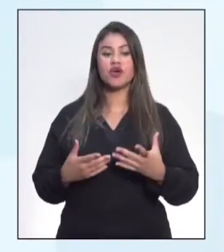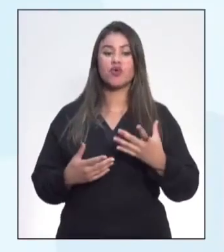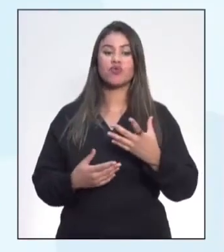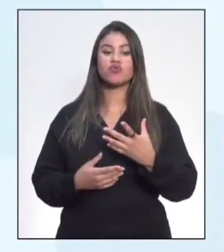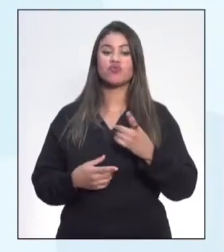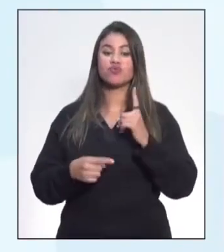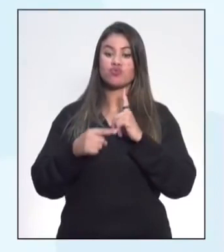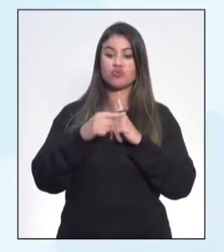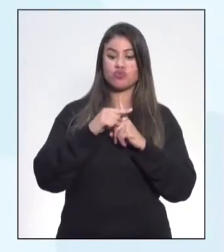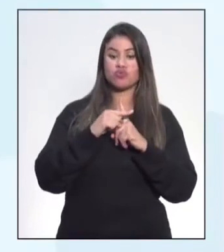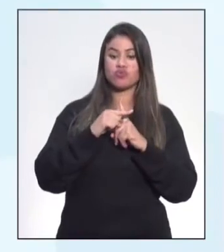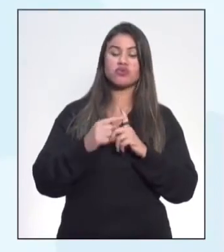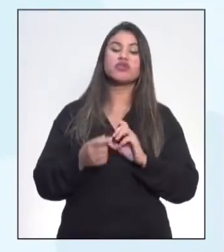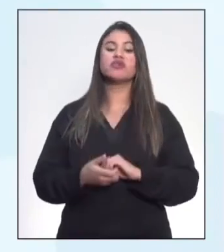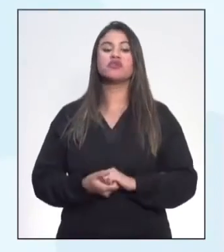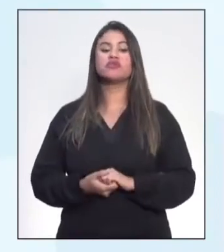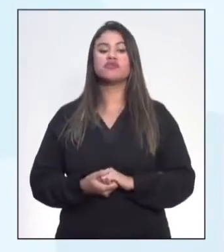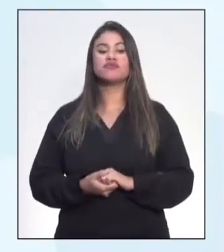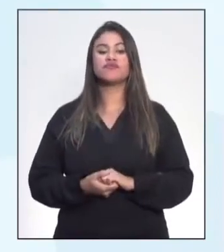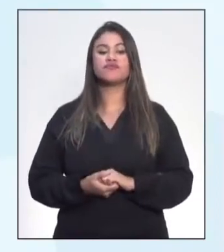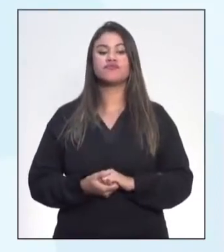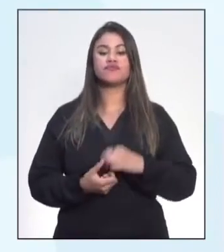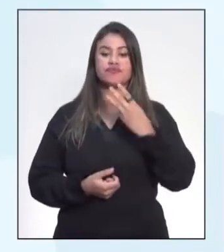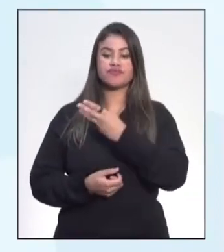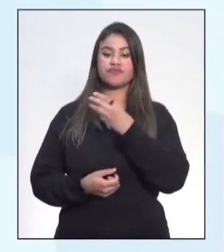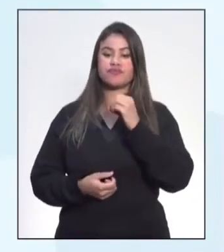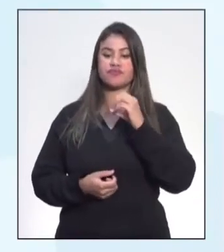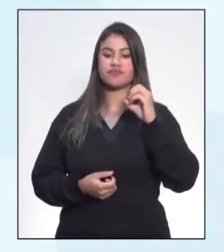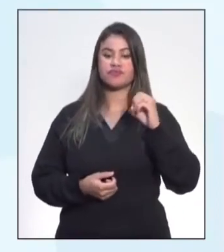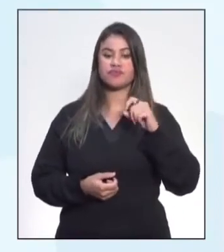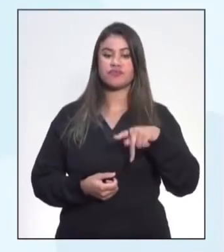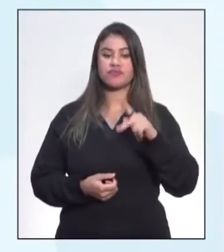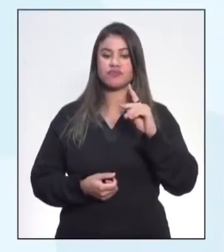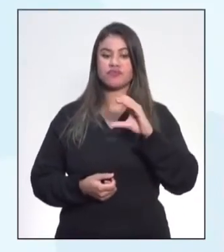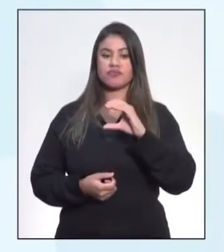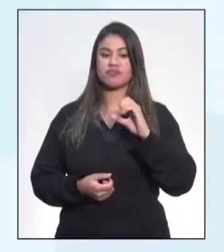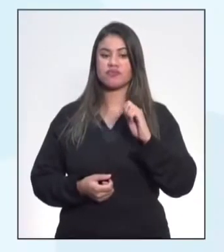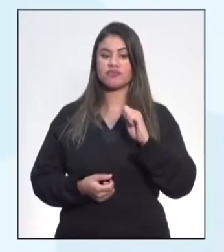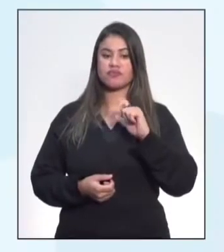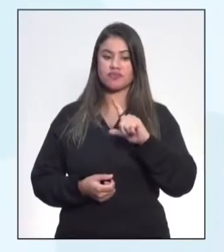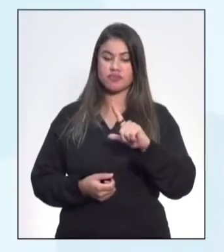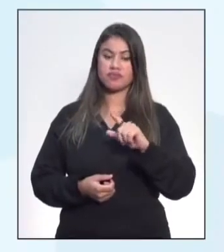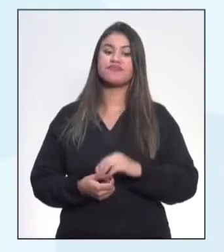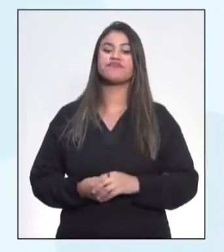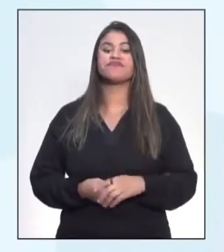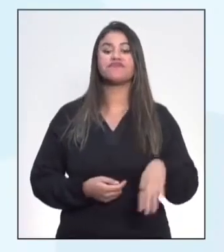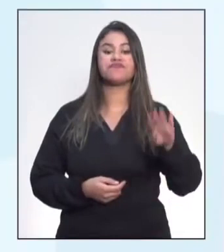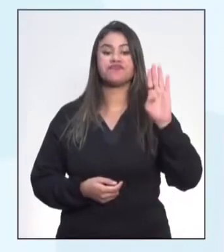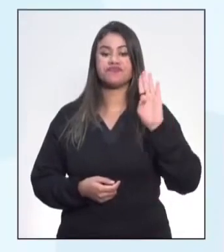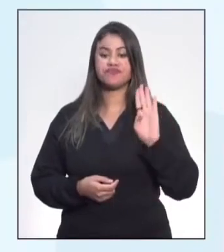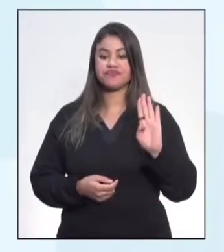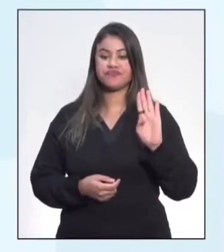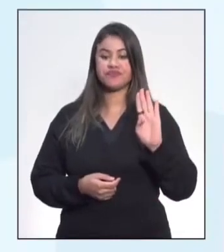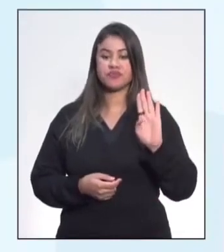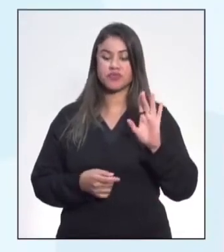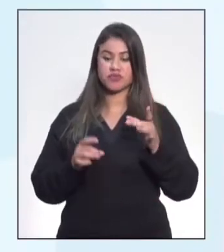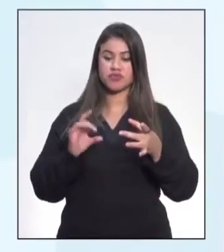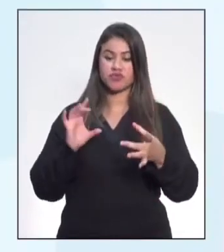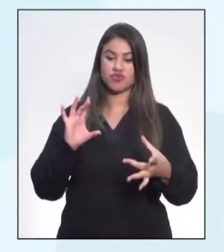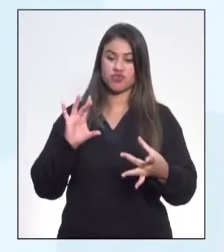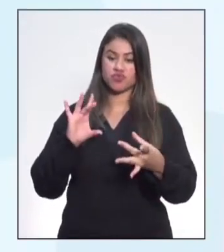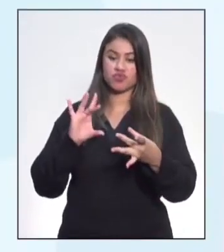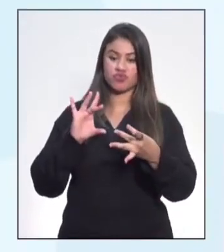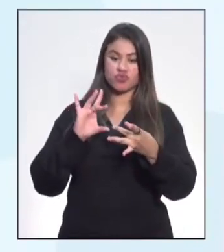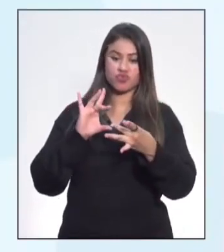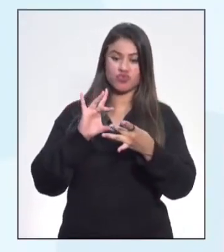No item B, qual é a energia envolvida na formação? Então, para eu formar agora, ligar o X e o